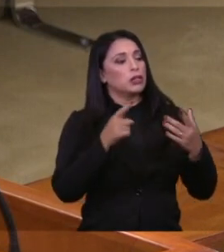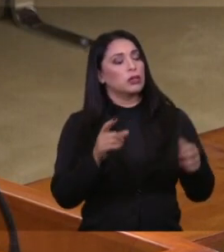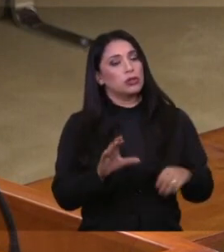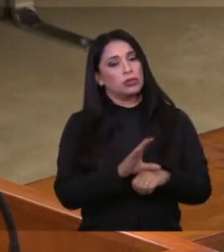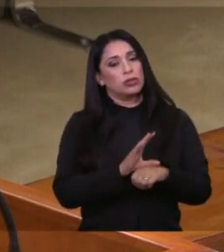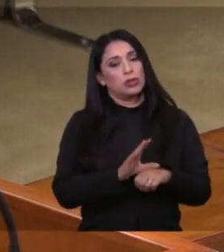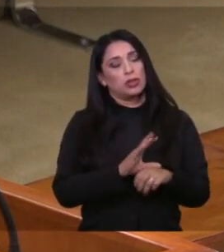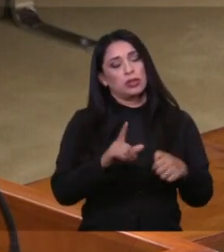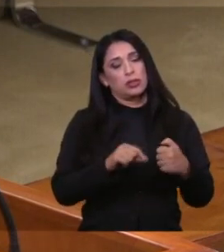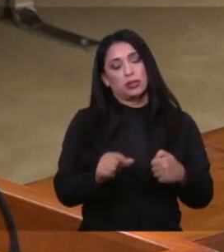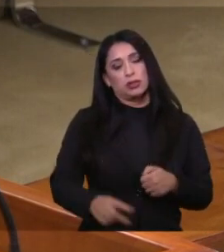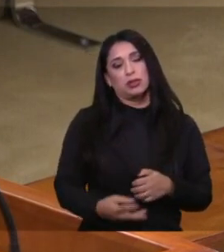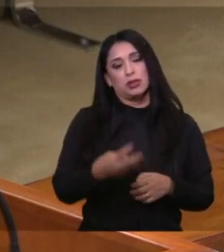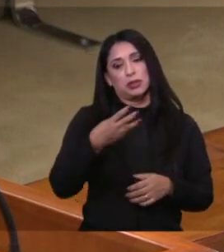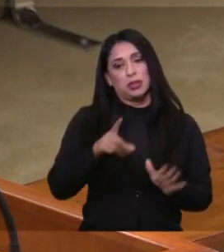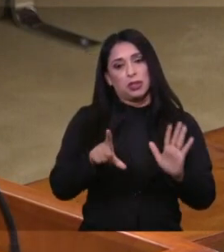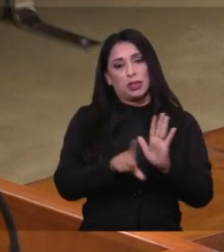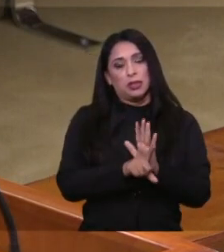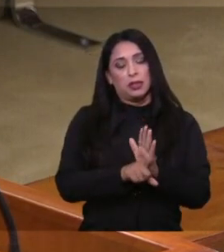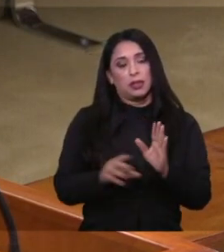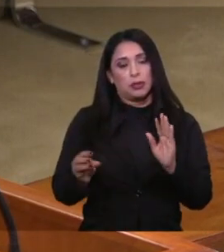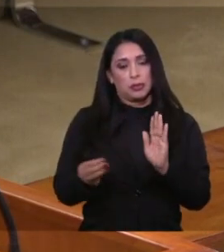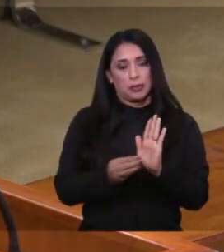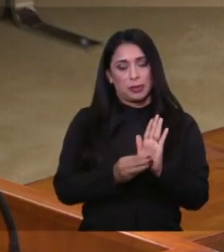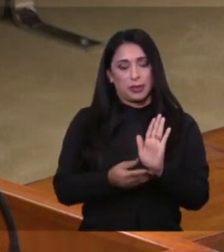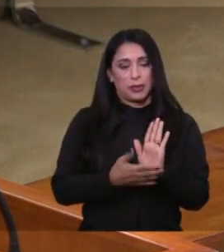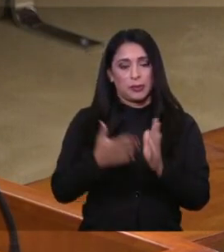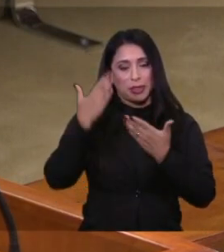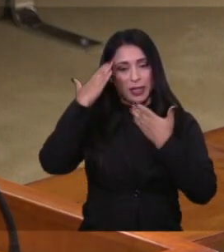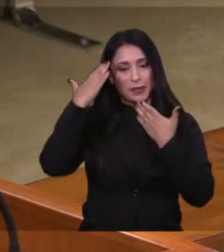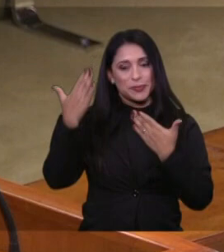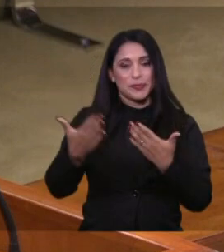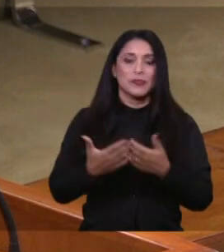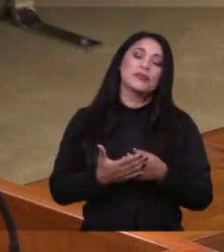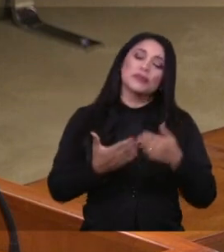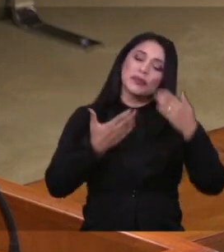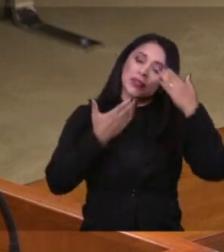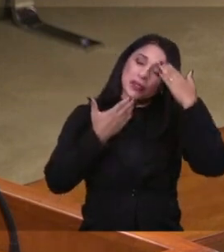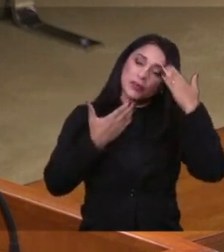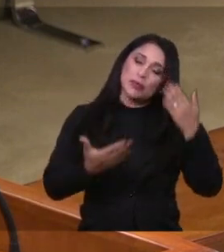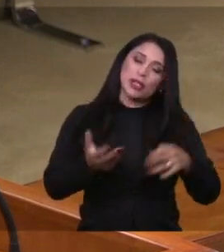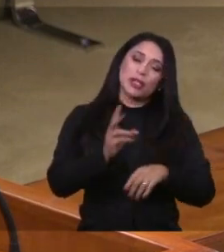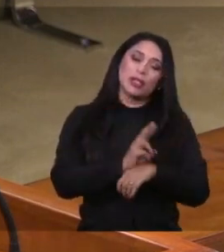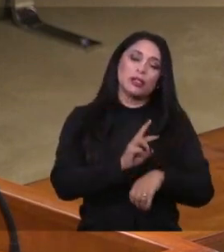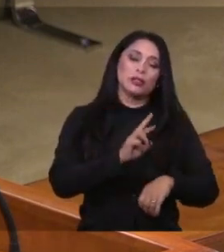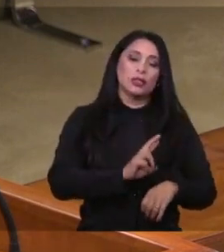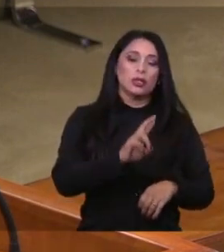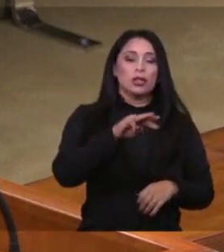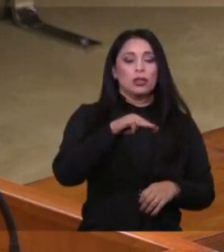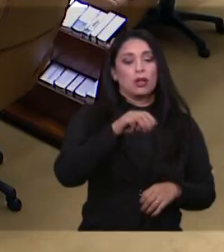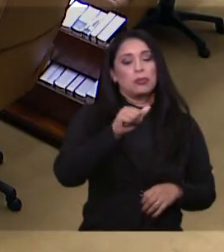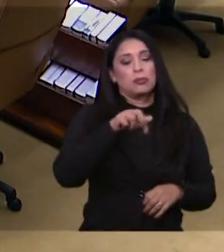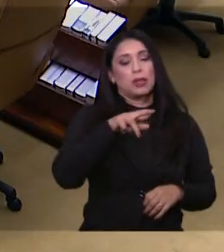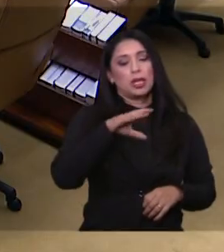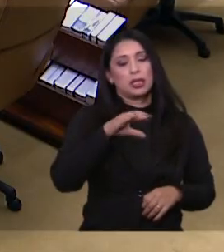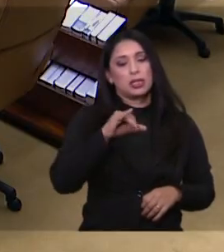artigo 3º da lei complementar em questão. Muito obrigado. Obrigado, doutor Marciano. Como